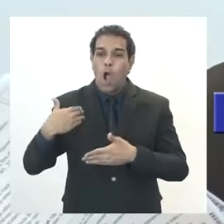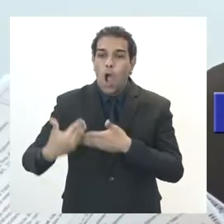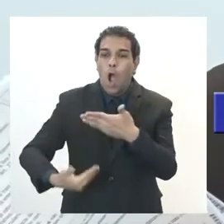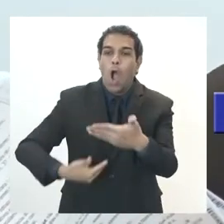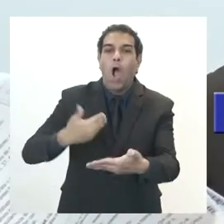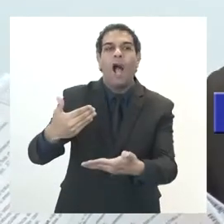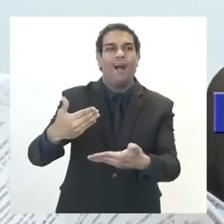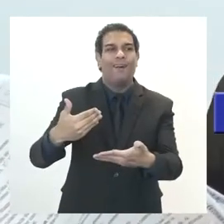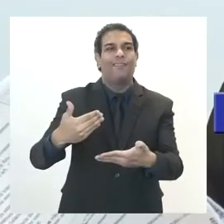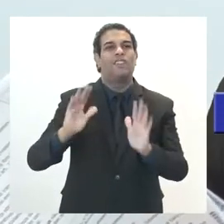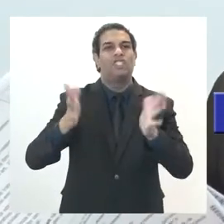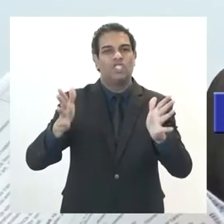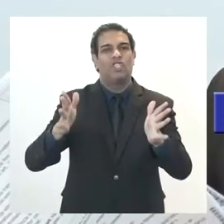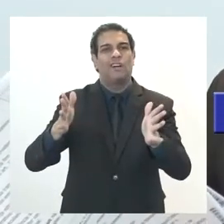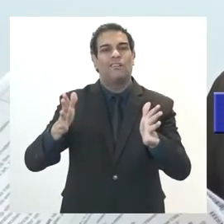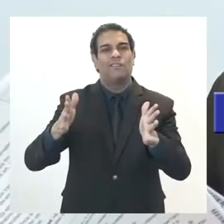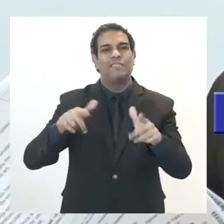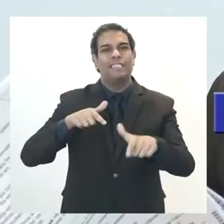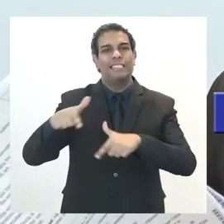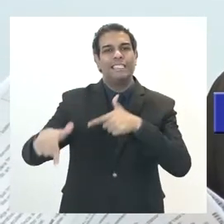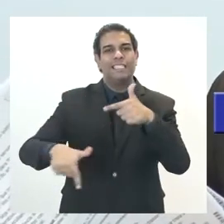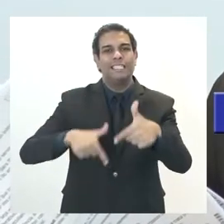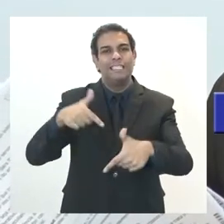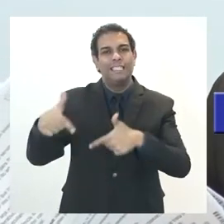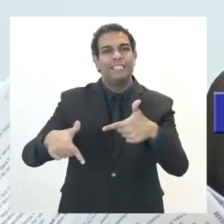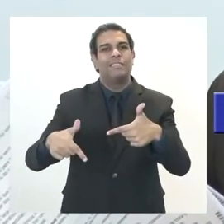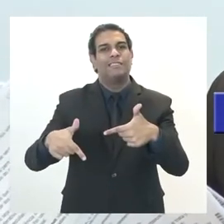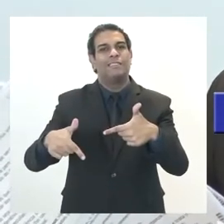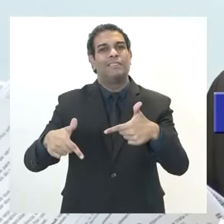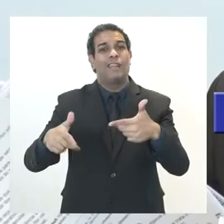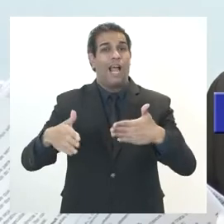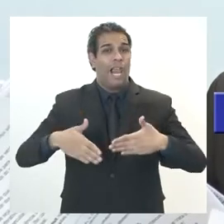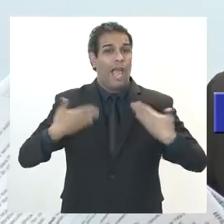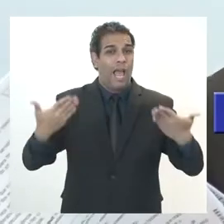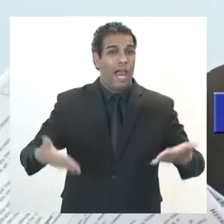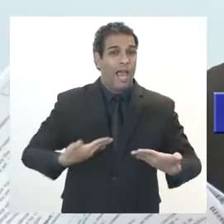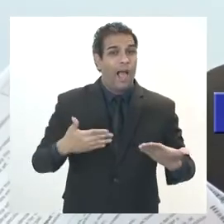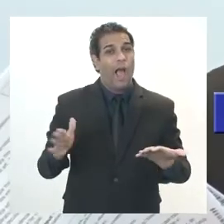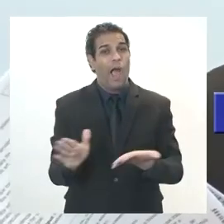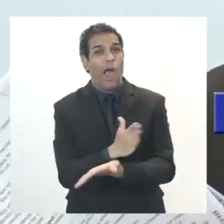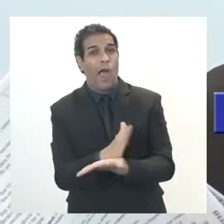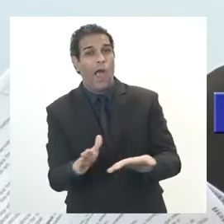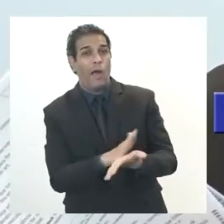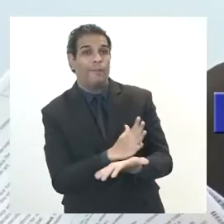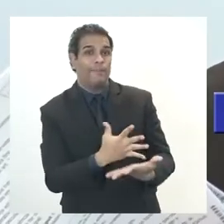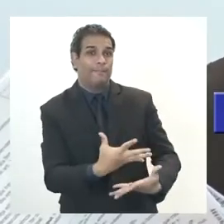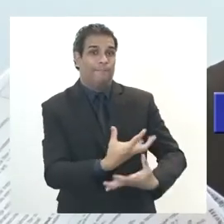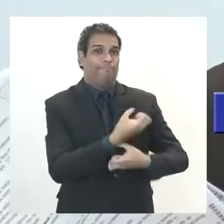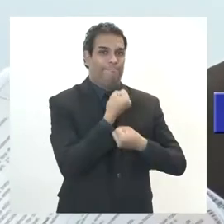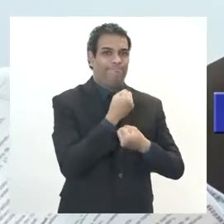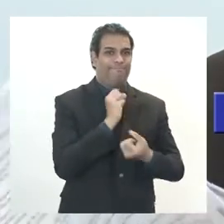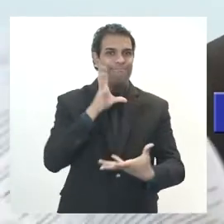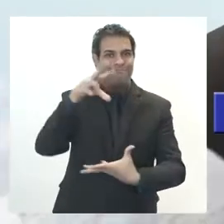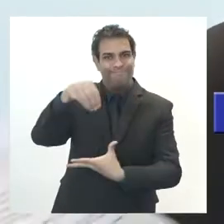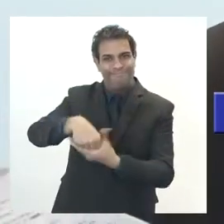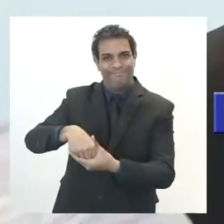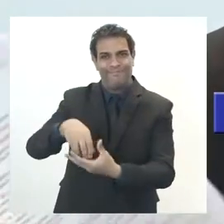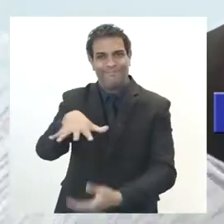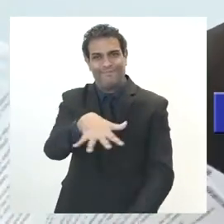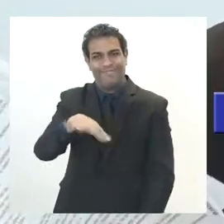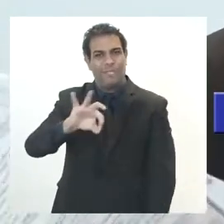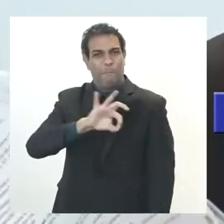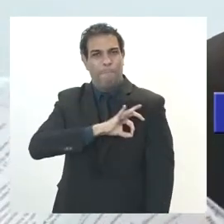onde eu tive lá momentos de muita alegria mas também alguns suplícios deixar